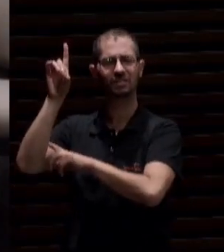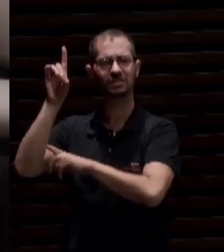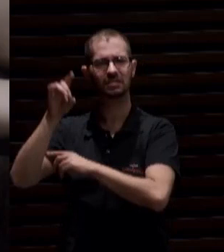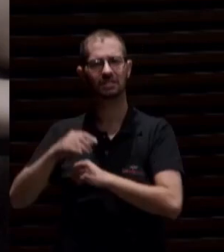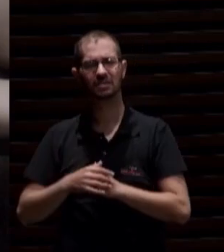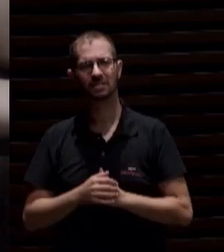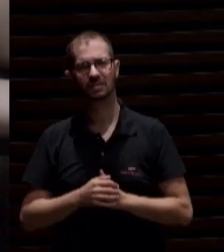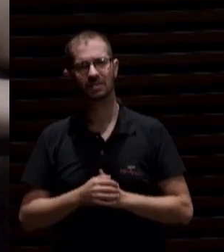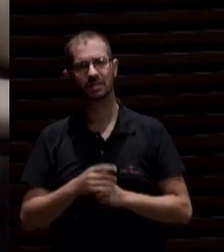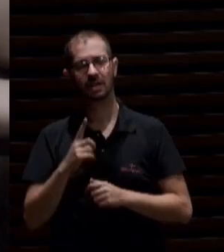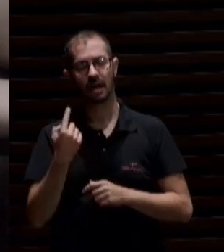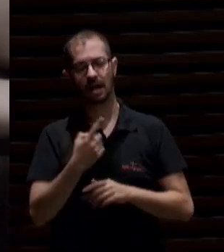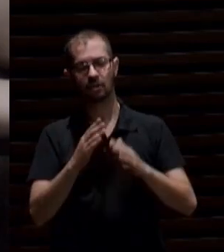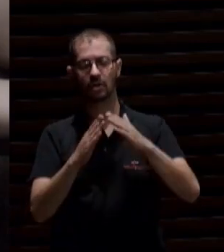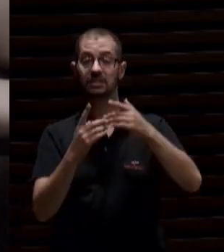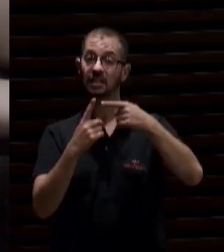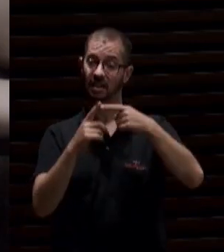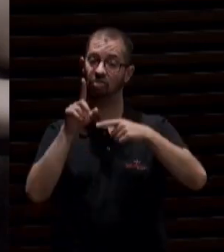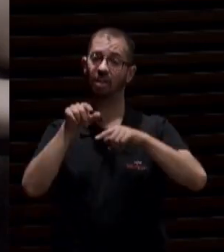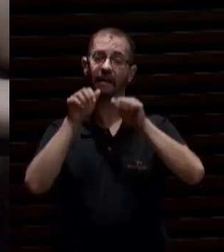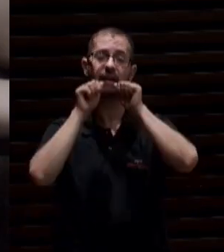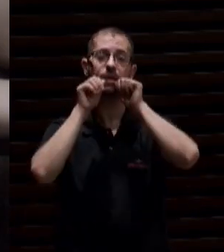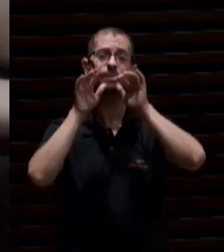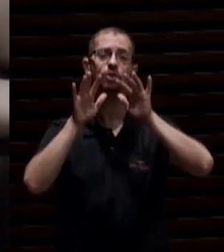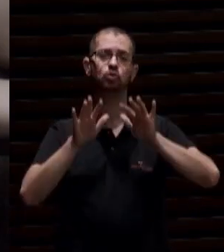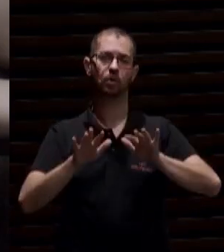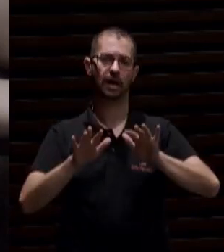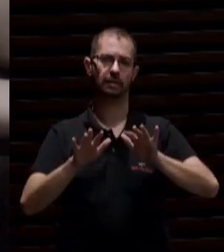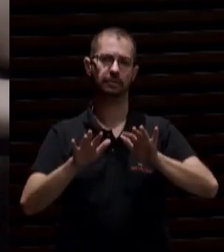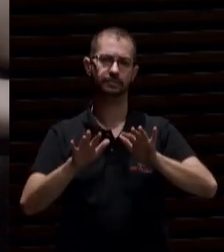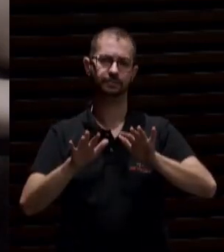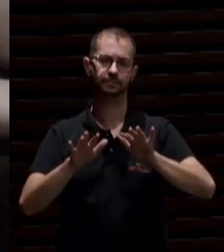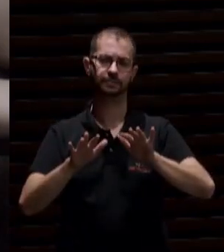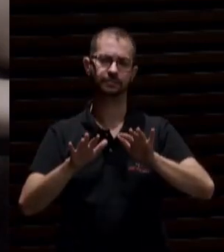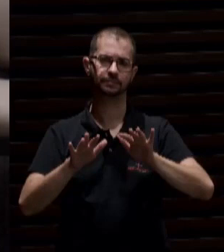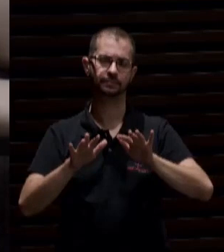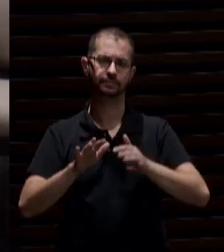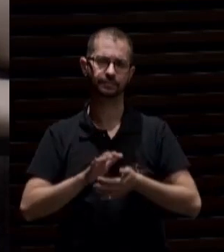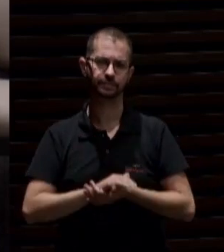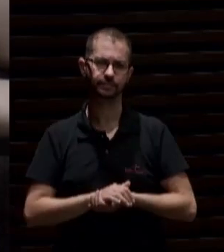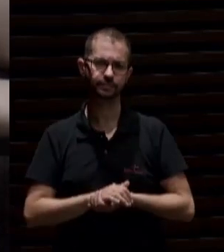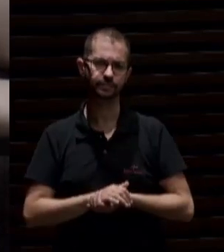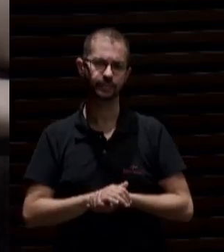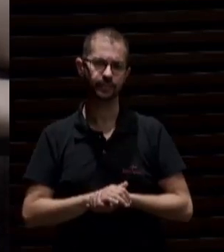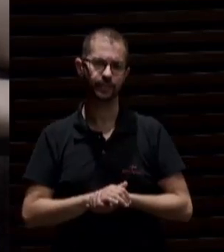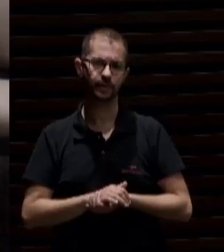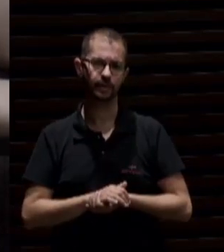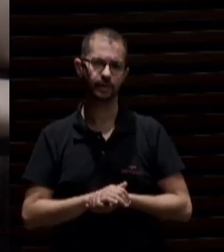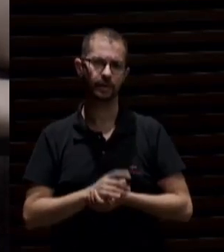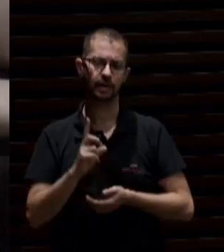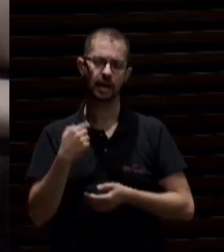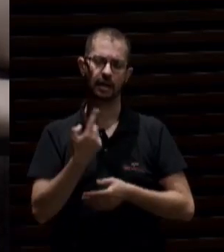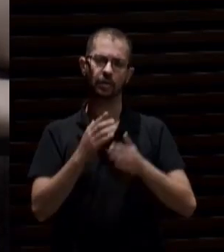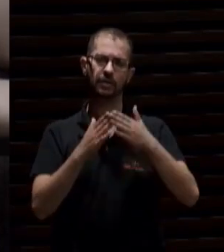Meus irmãos, a nossa comunidade é uma comunidade muito abençoada. Eu não estou aqui dizendo que a nossa comunidade é melhor do que outras comunidades, pelo amor de Deus, não é isso. Mas a nossa comunidade é uma